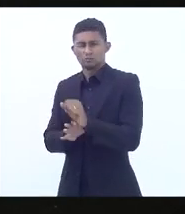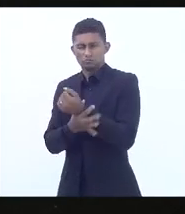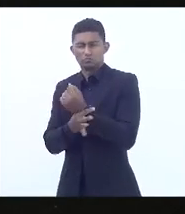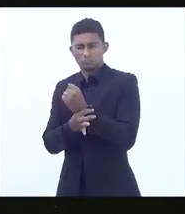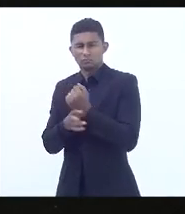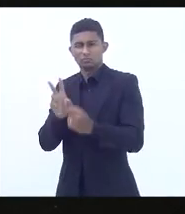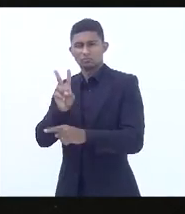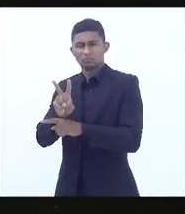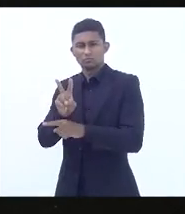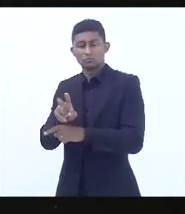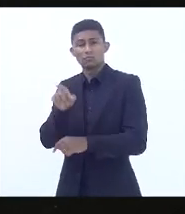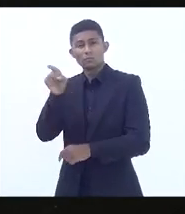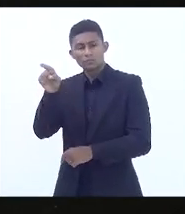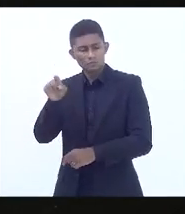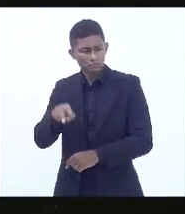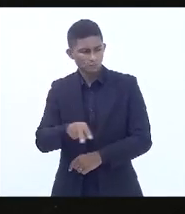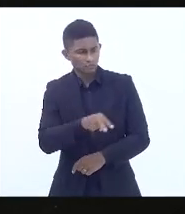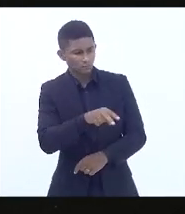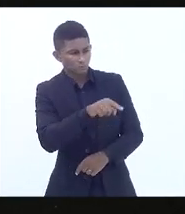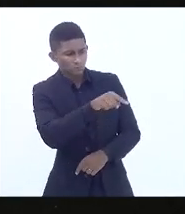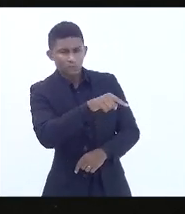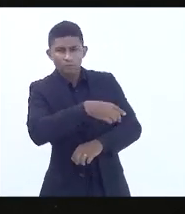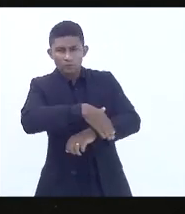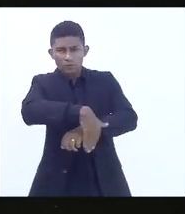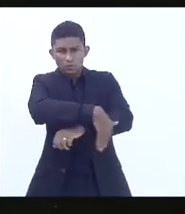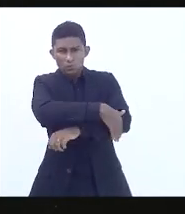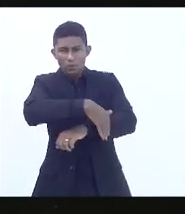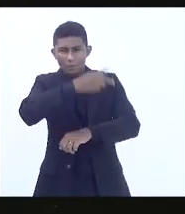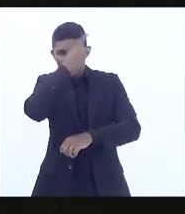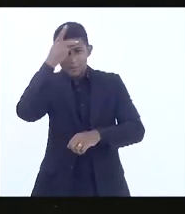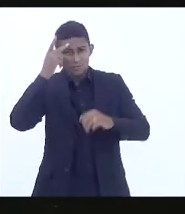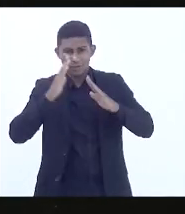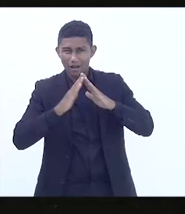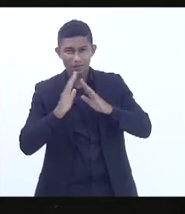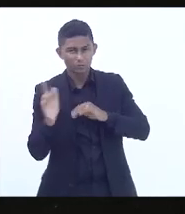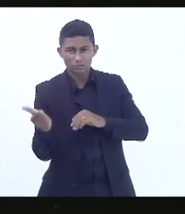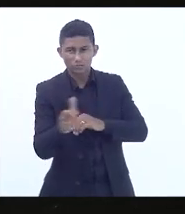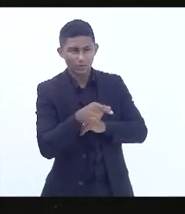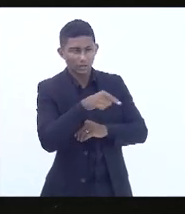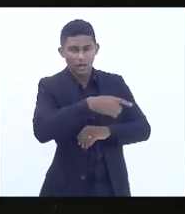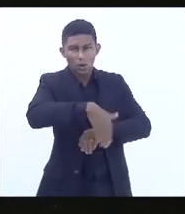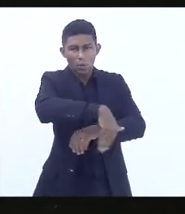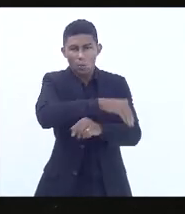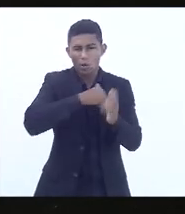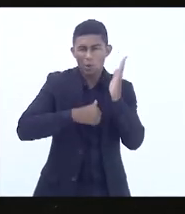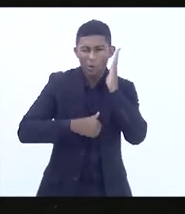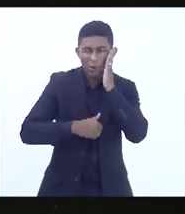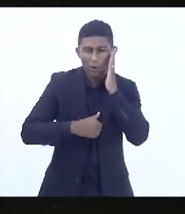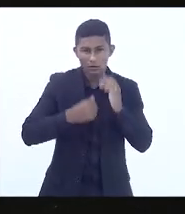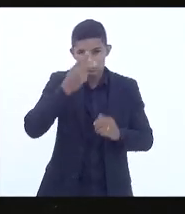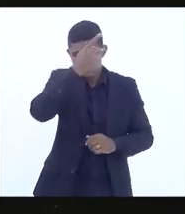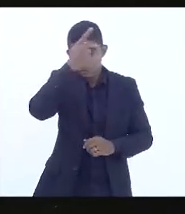chama um morador de rua, é gravíssimo, e pede que ele